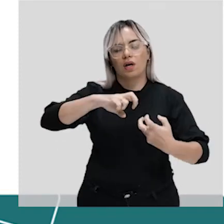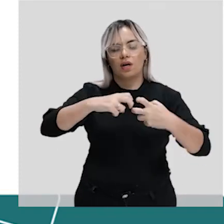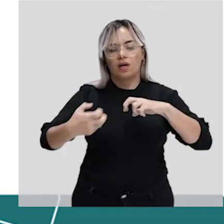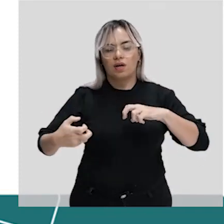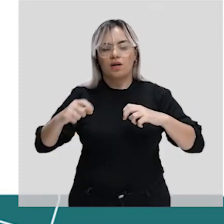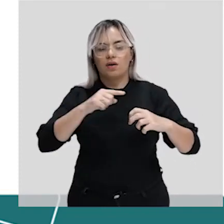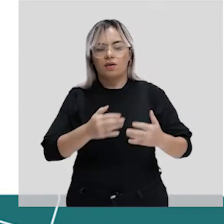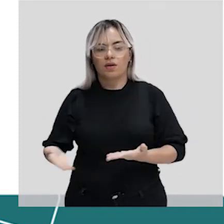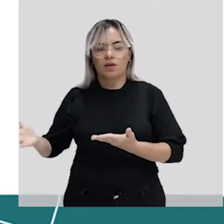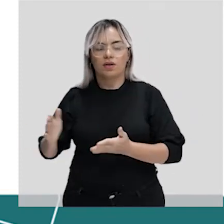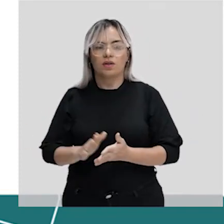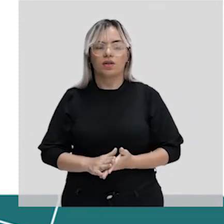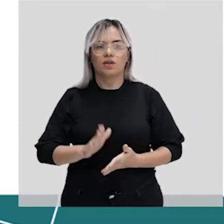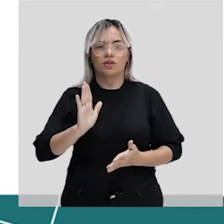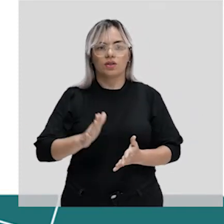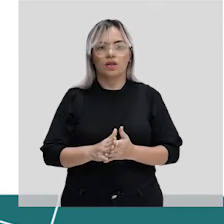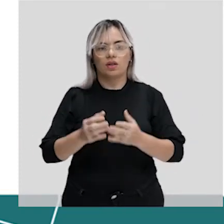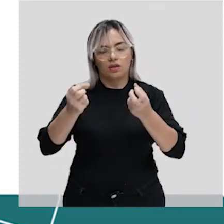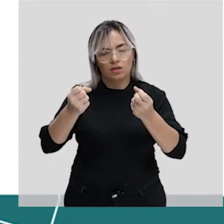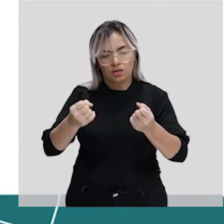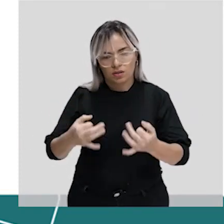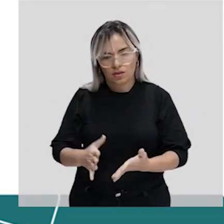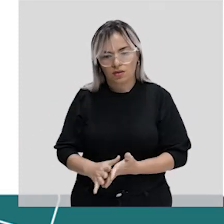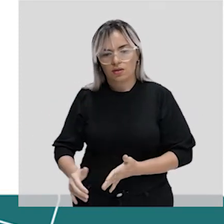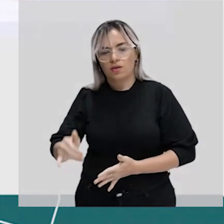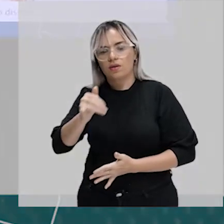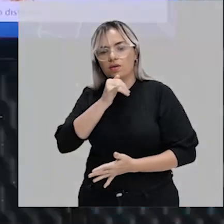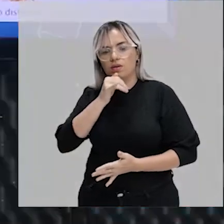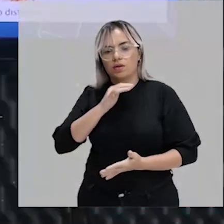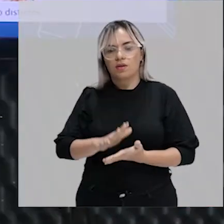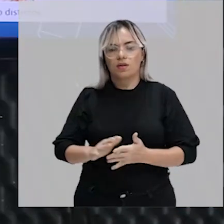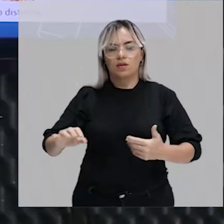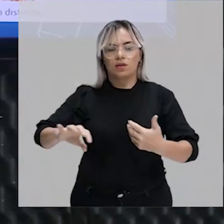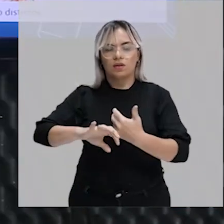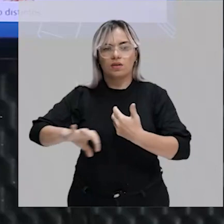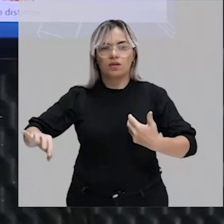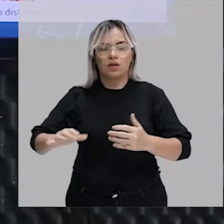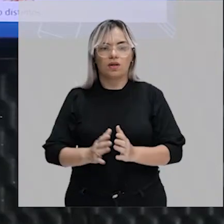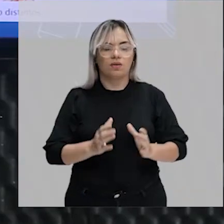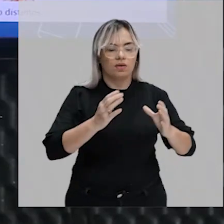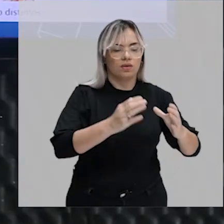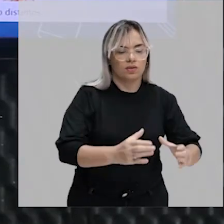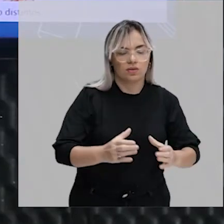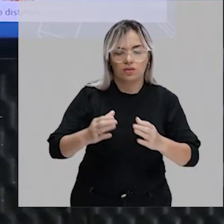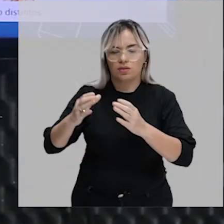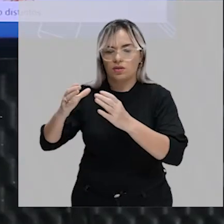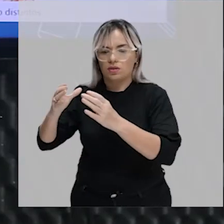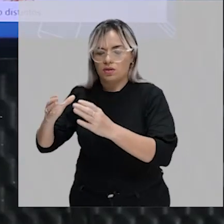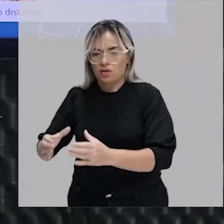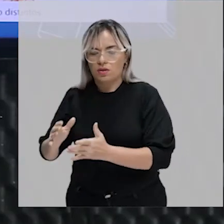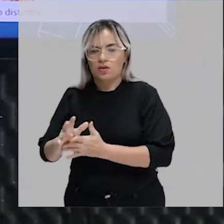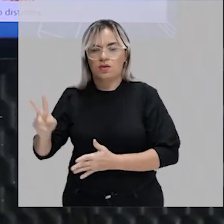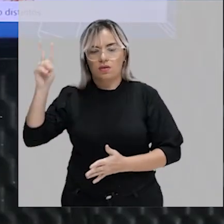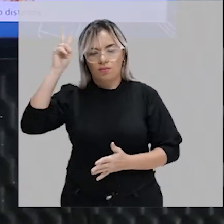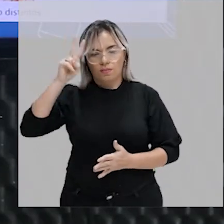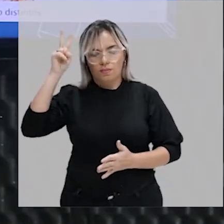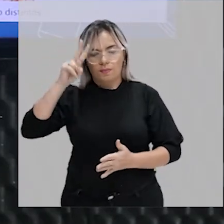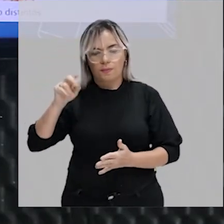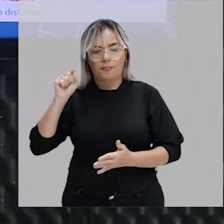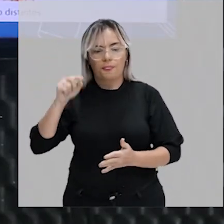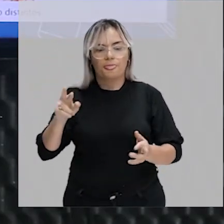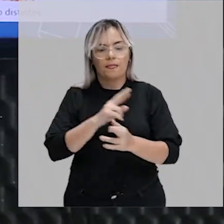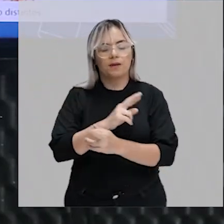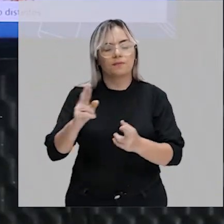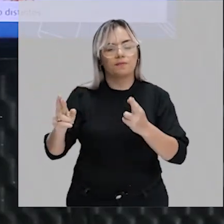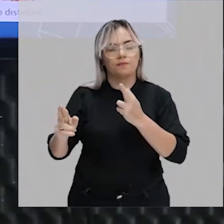reprodução. E aí eu falei para vocês sobre o isolamento de habitat, tá? Que a gente lembrou bastante aqui a